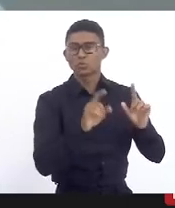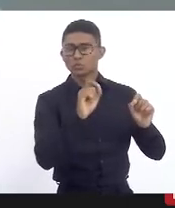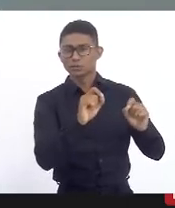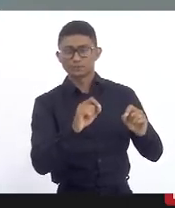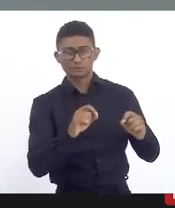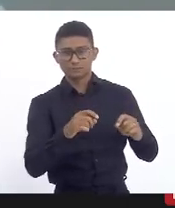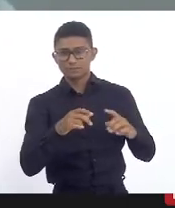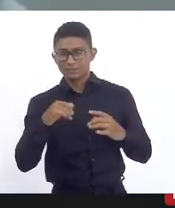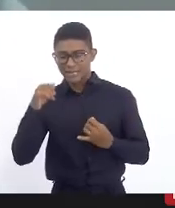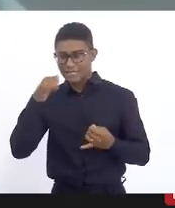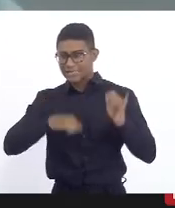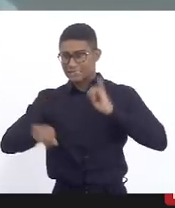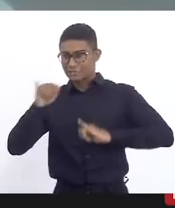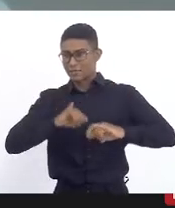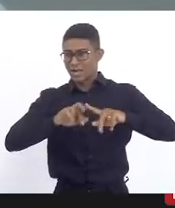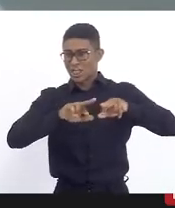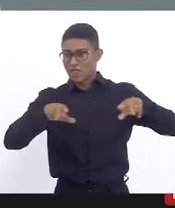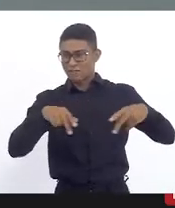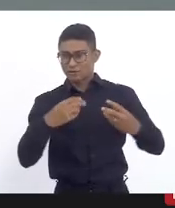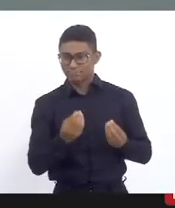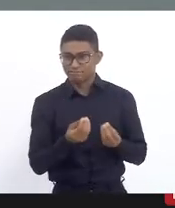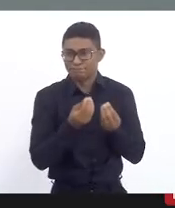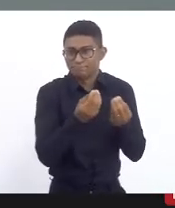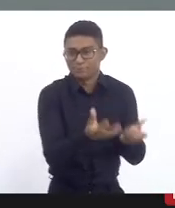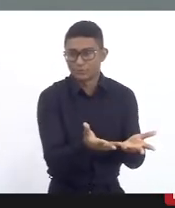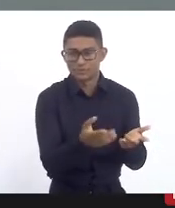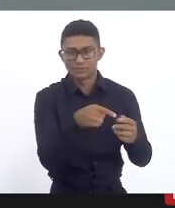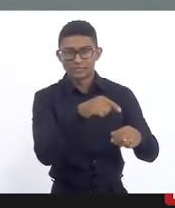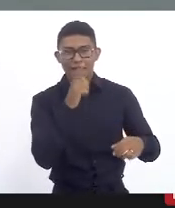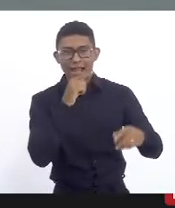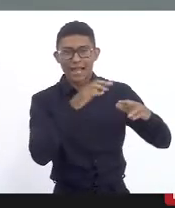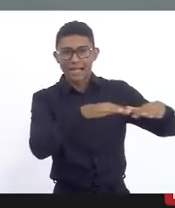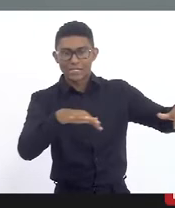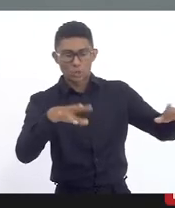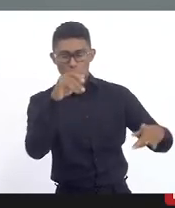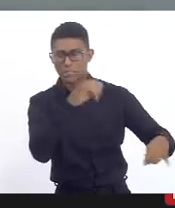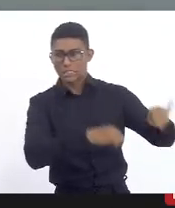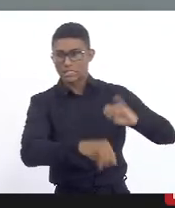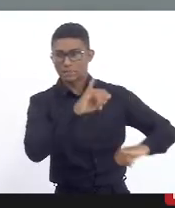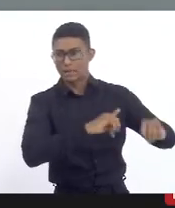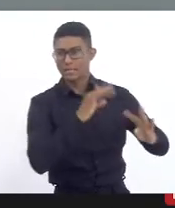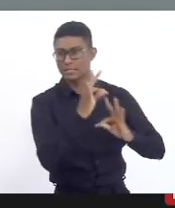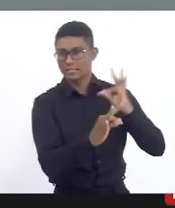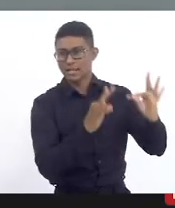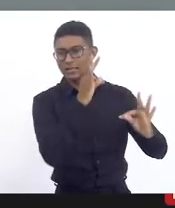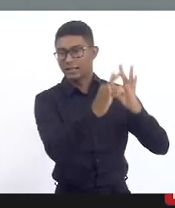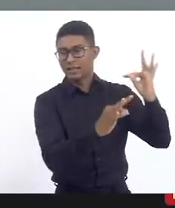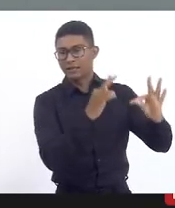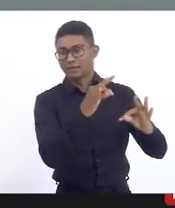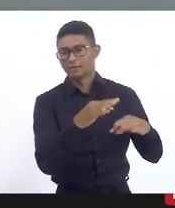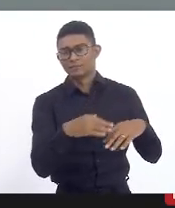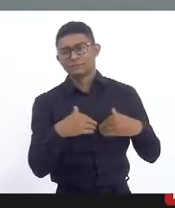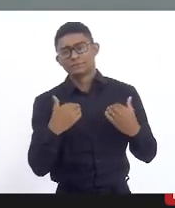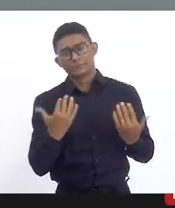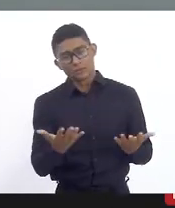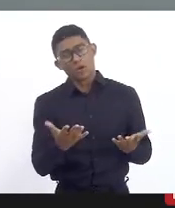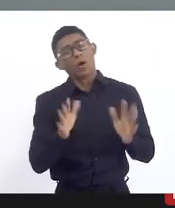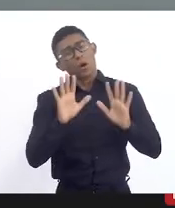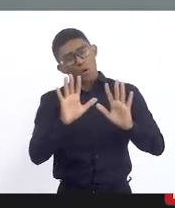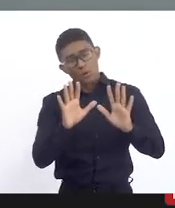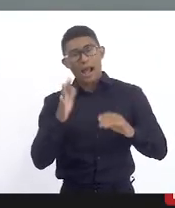no rio para tratar quimicamente a água do rio. É um processo muito bom para tratar